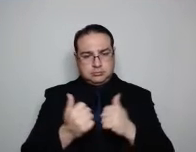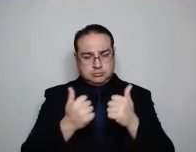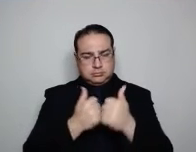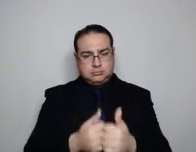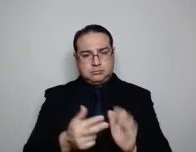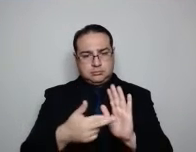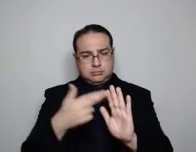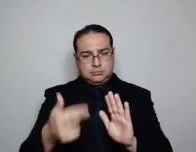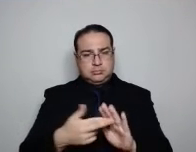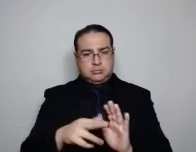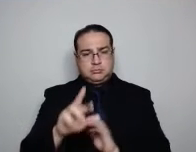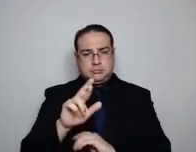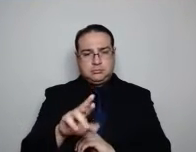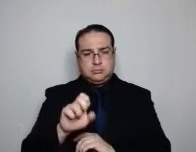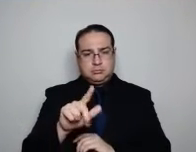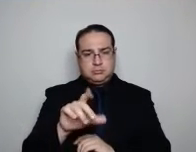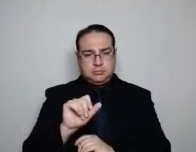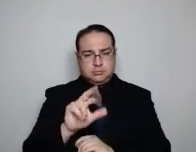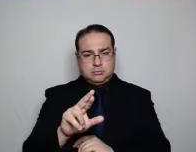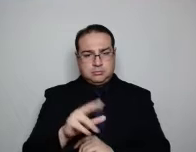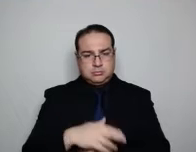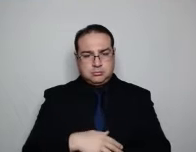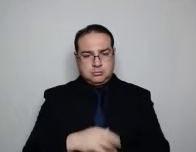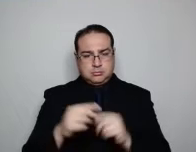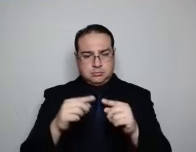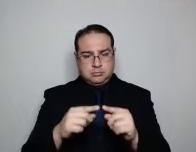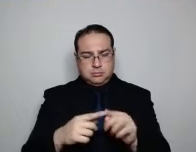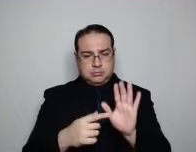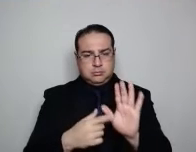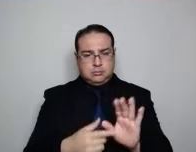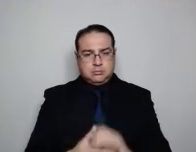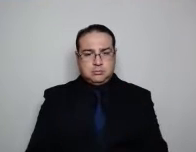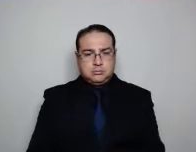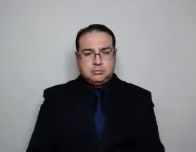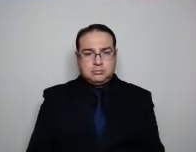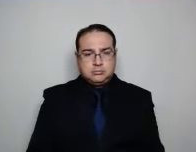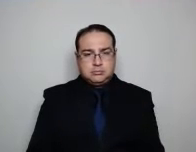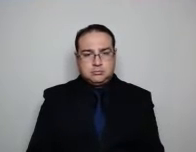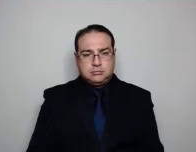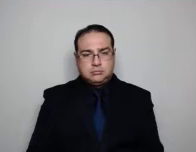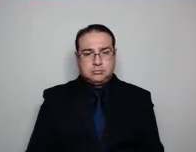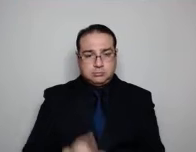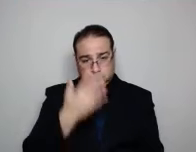relator. Eu conheço, como sempre. Obrigado, Eduardo. Agradeço a